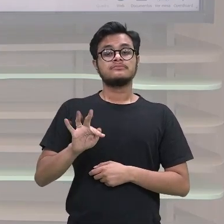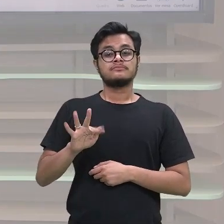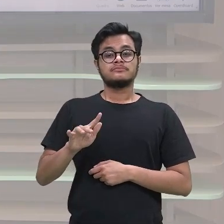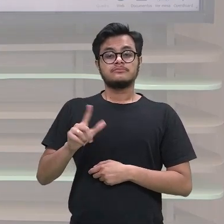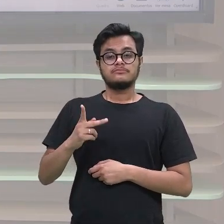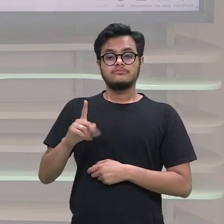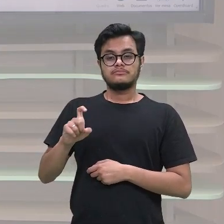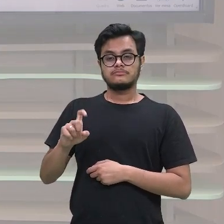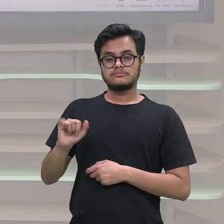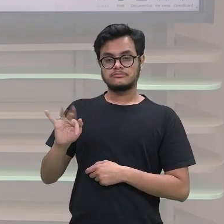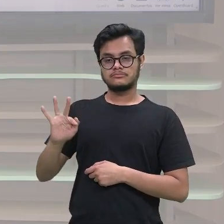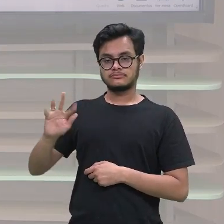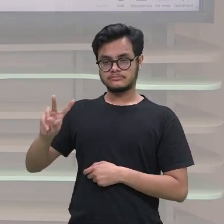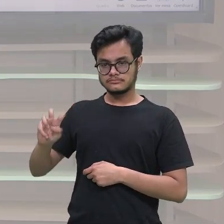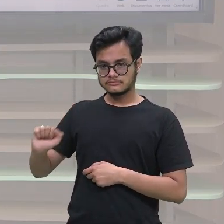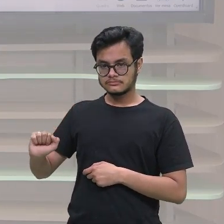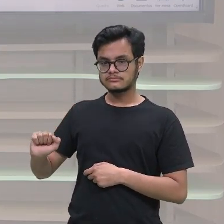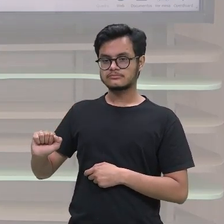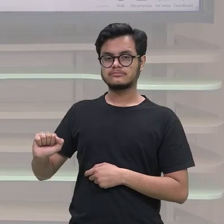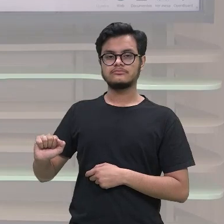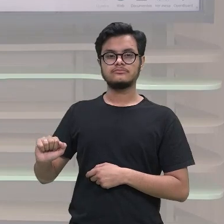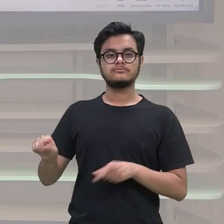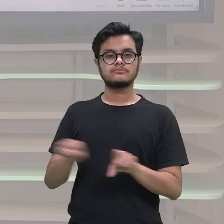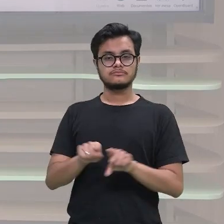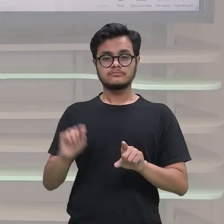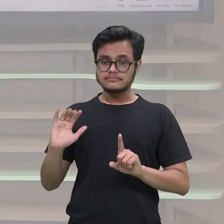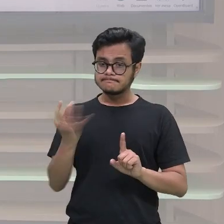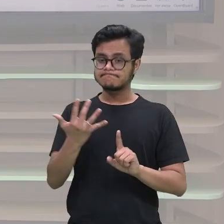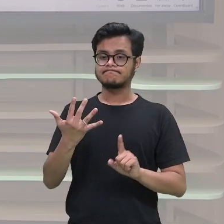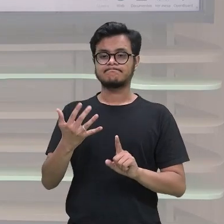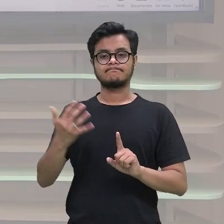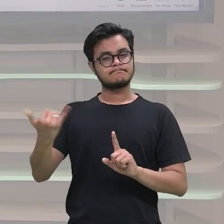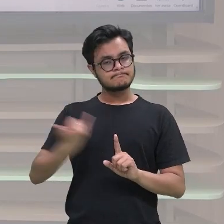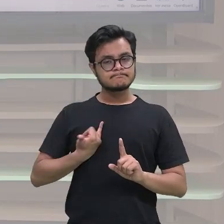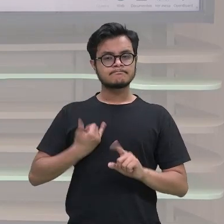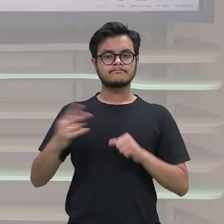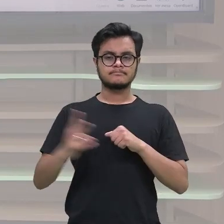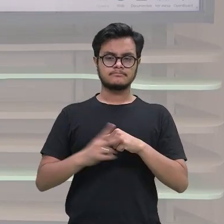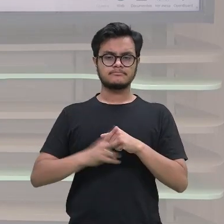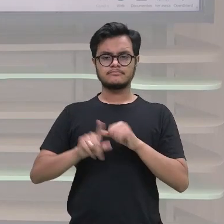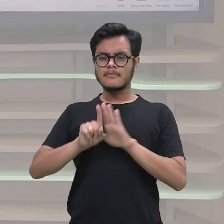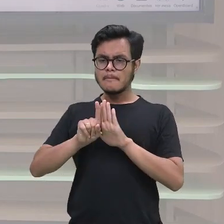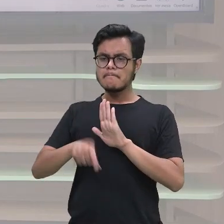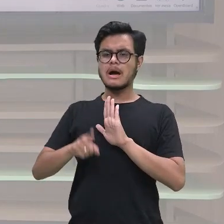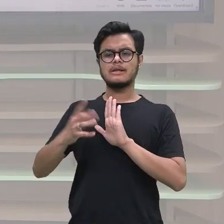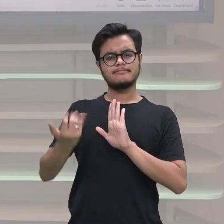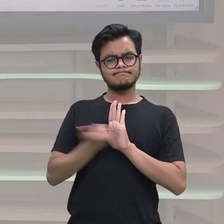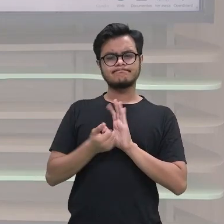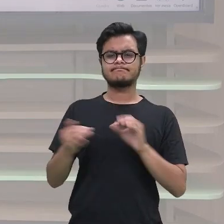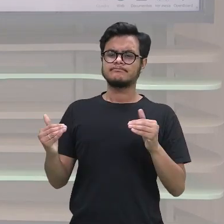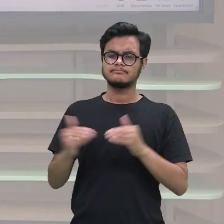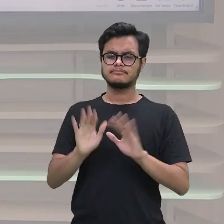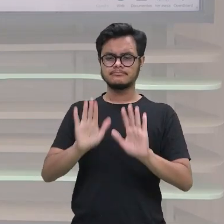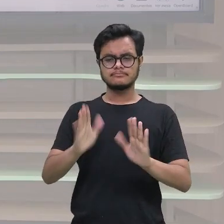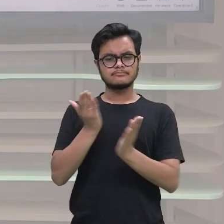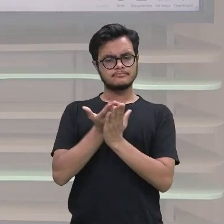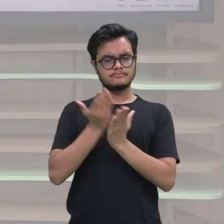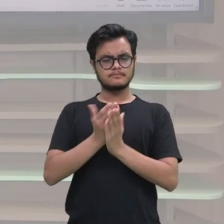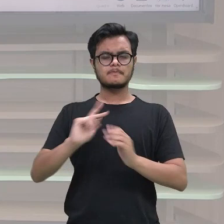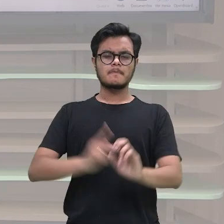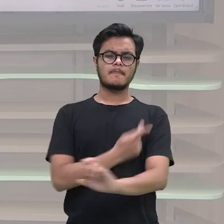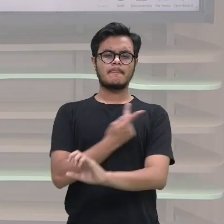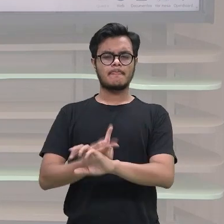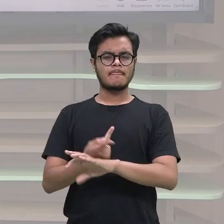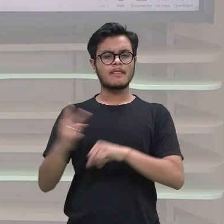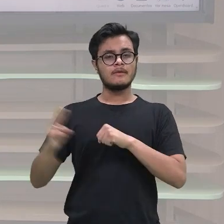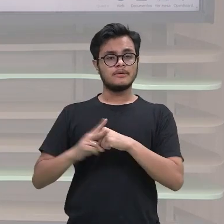sujeito pratica e recebe a ação ao mesmo tempo do verbo, tá bom? Mas calma que daqui a pouquinho nós vamos conhecer um pouco mais aí